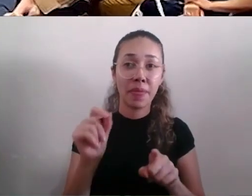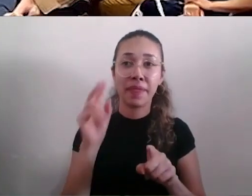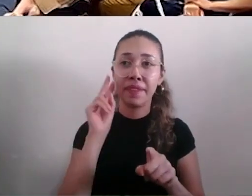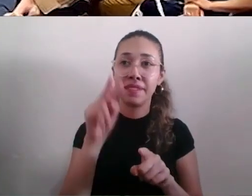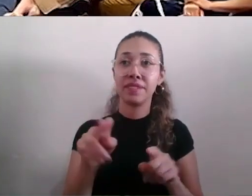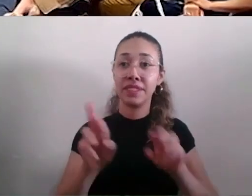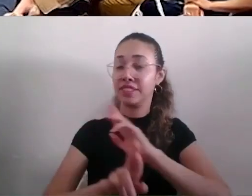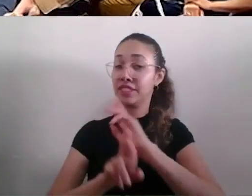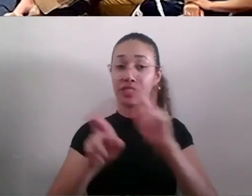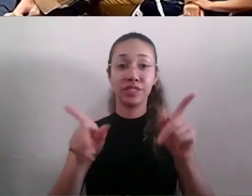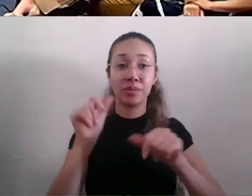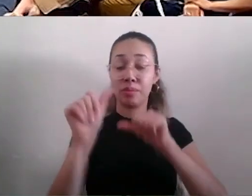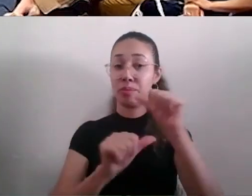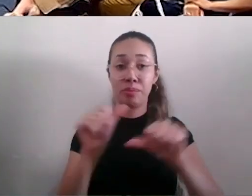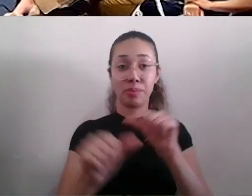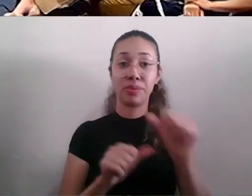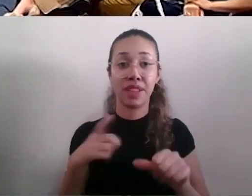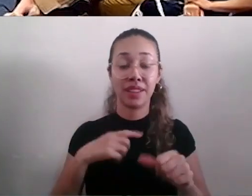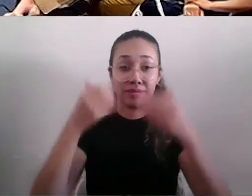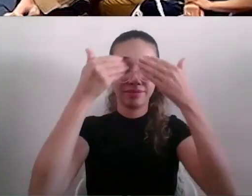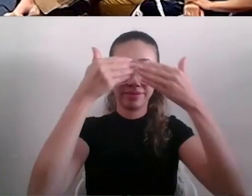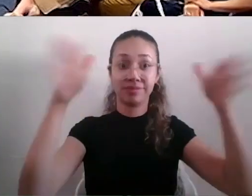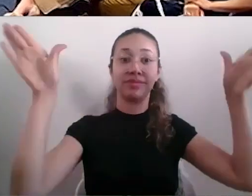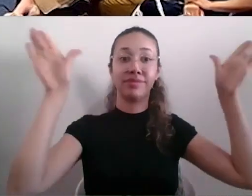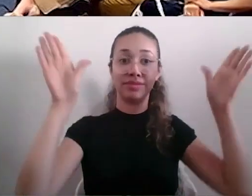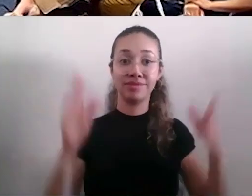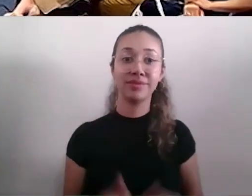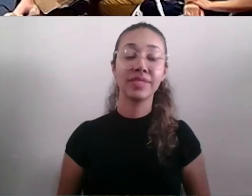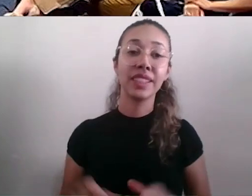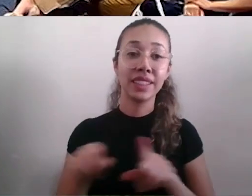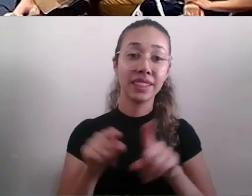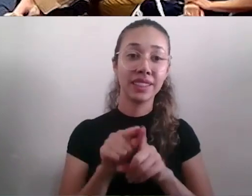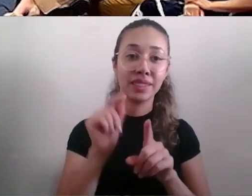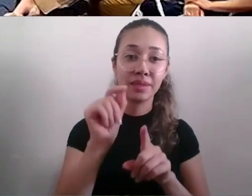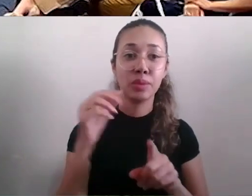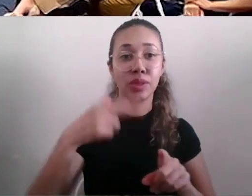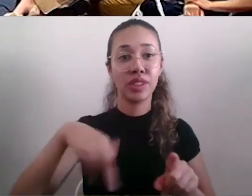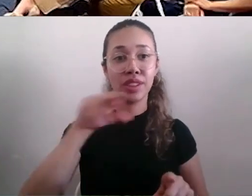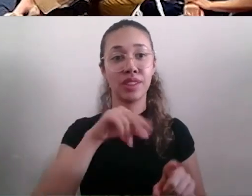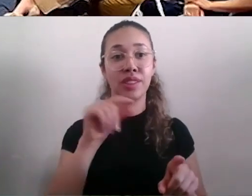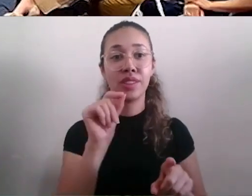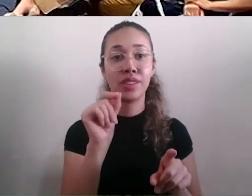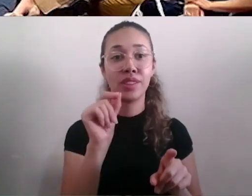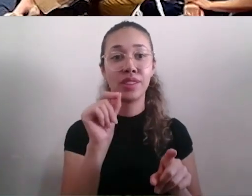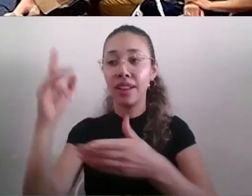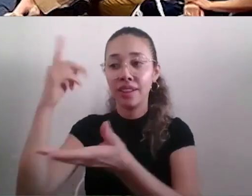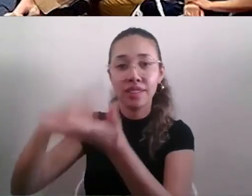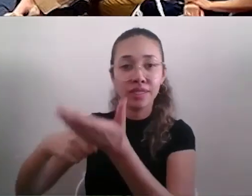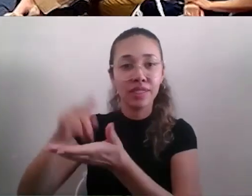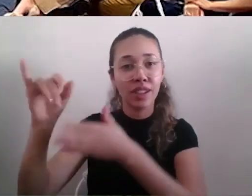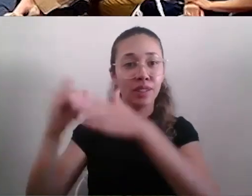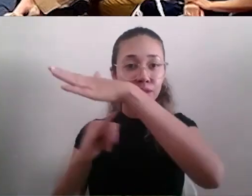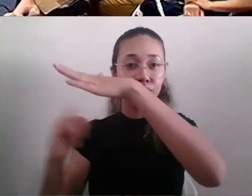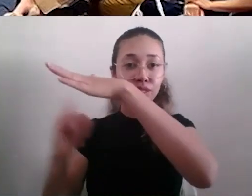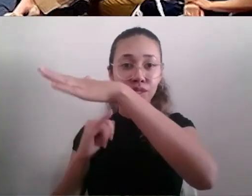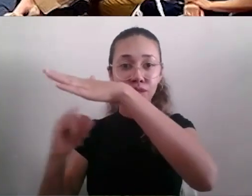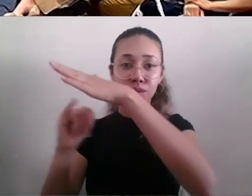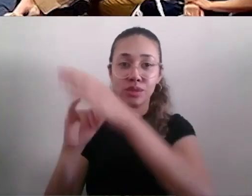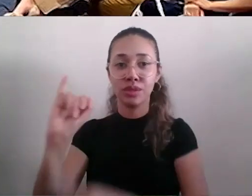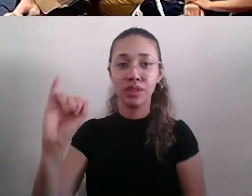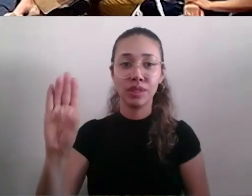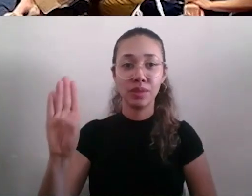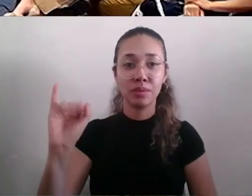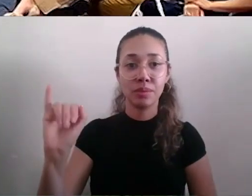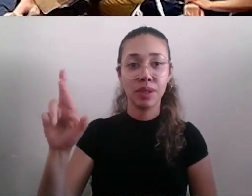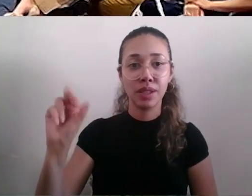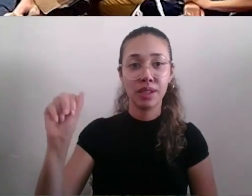outro ângulo, né? Então, a nossa combinação com esse instituto, que chama Instituto Ibirapitanga, foi, olha, a gente quer fazer isso aqui.